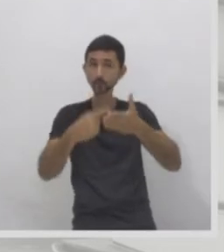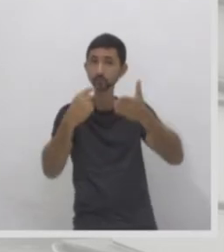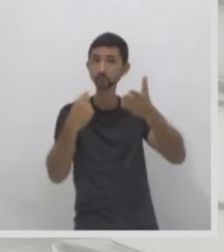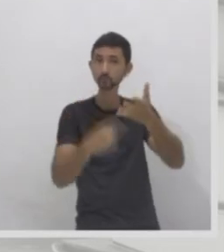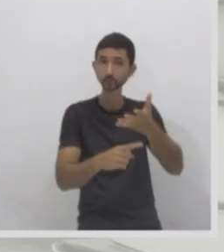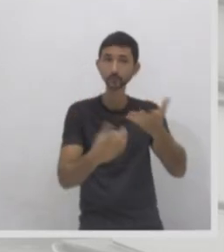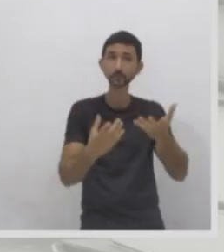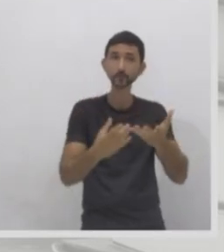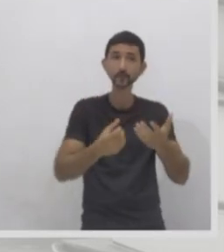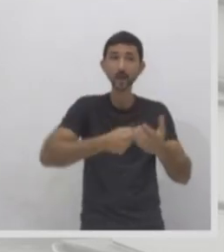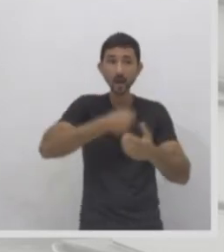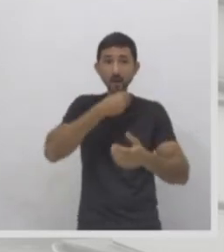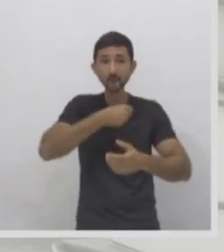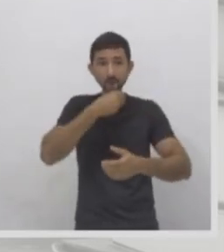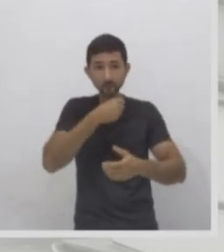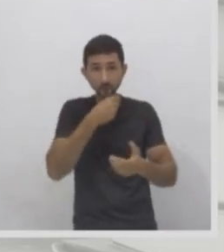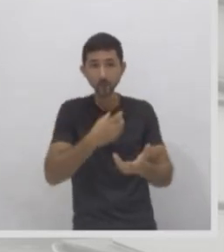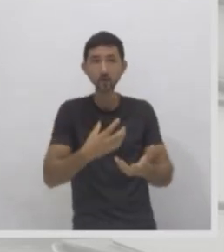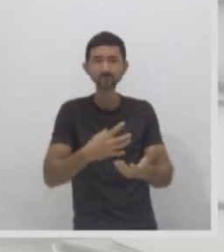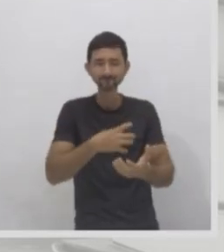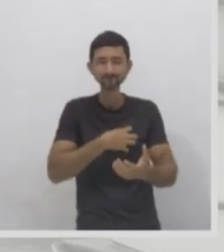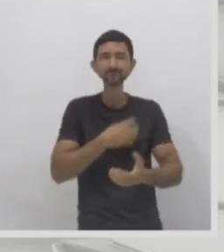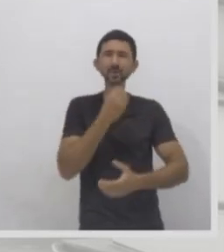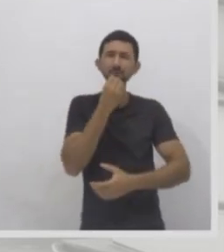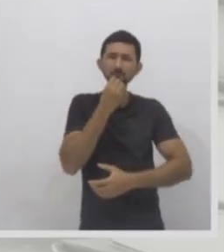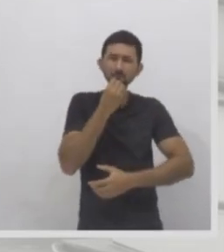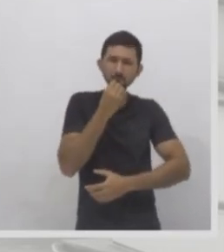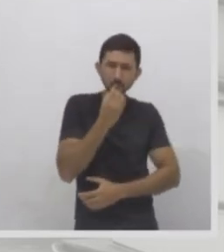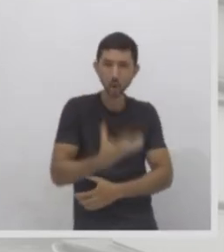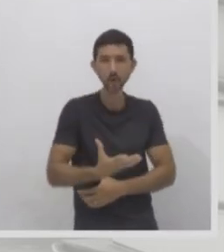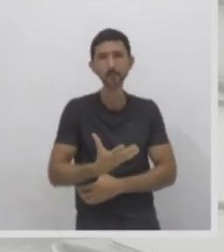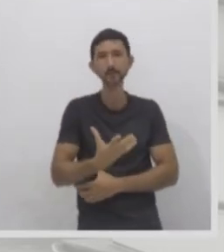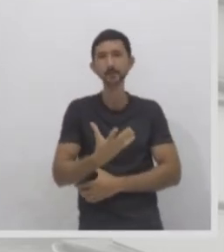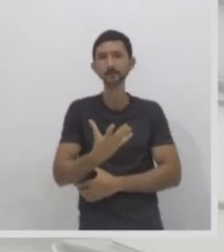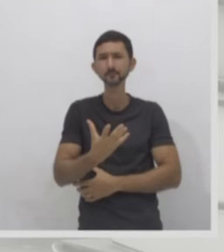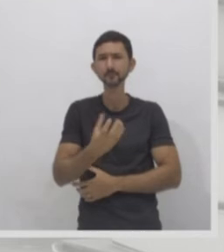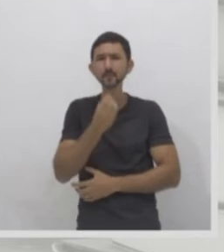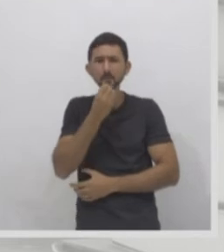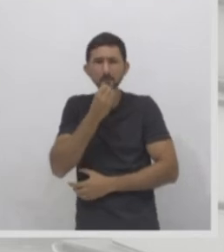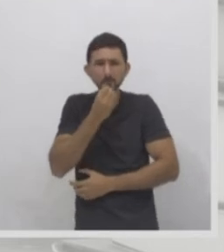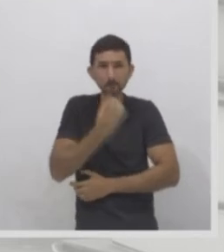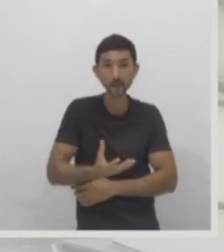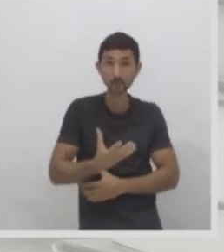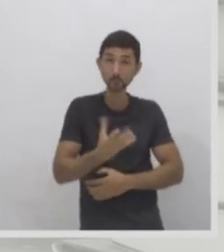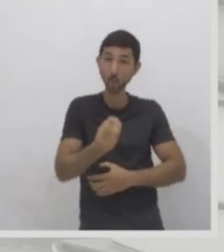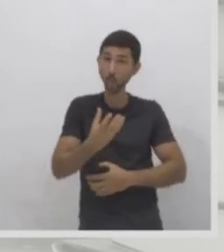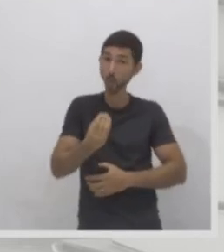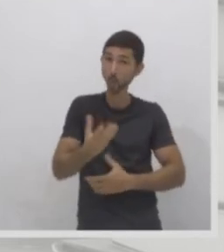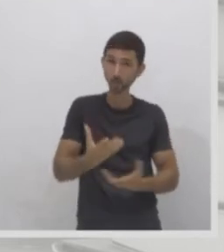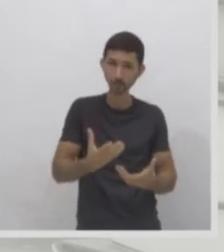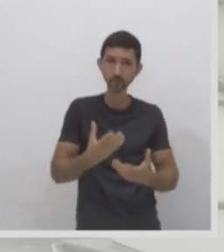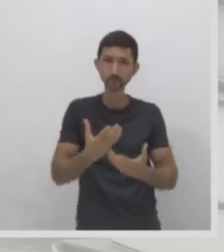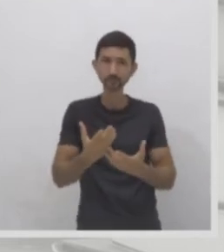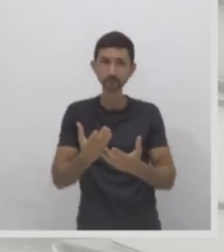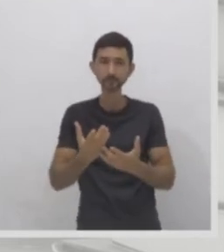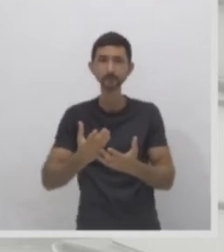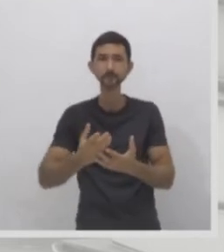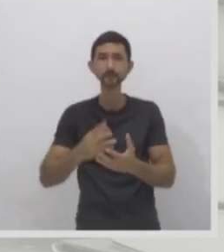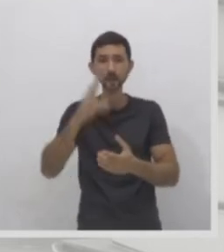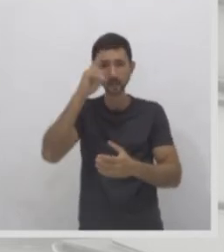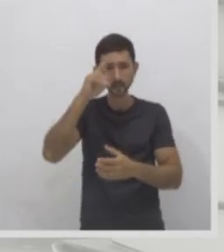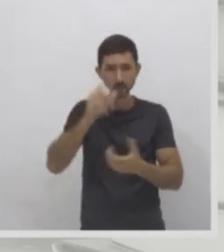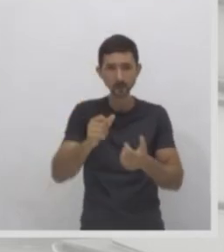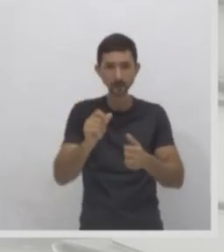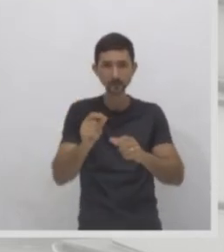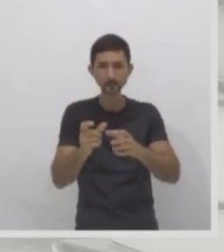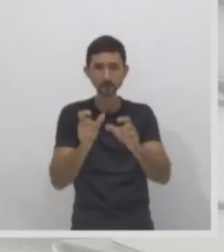avós ficaram muito bem. A intensidade do advérbio, ela é modificada por um outro advérbio. Lembra que o que